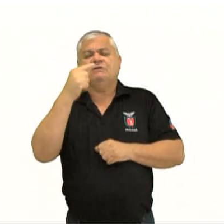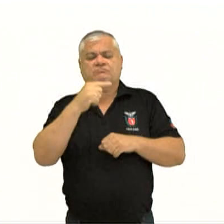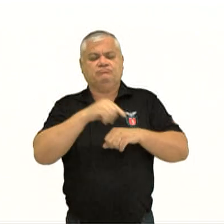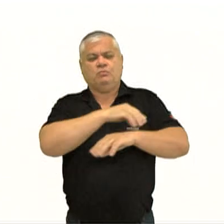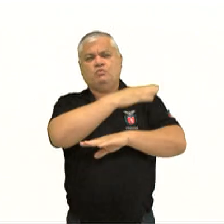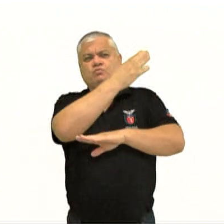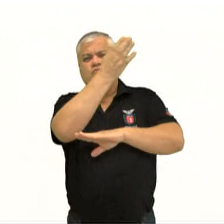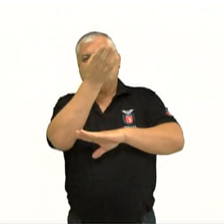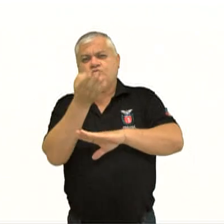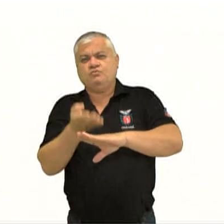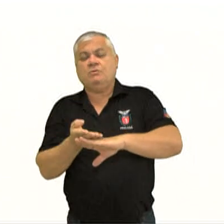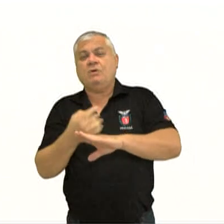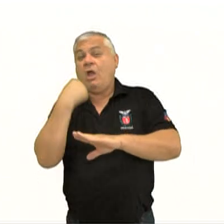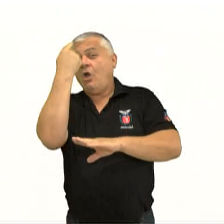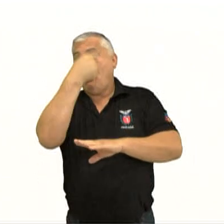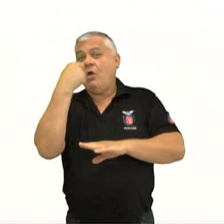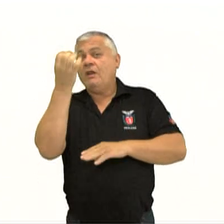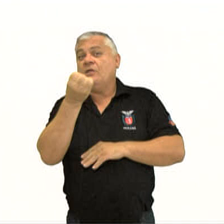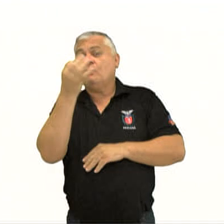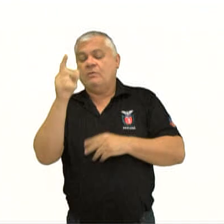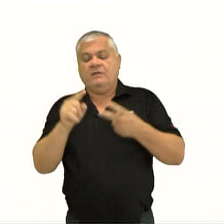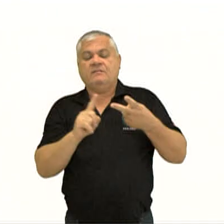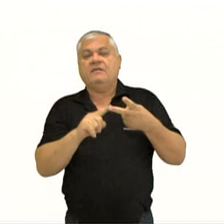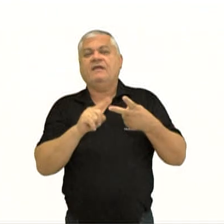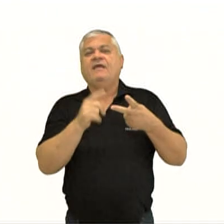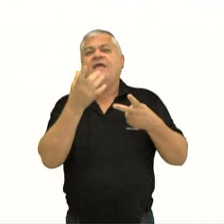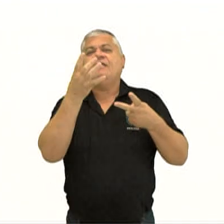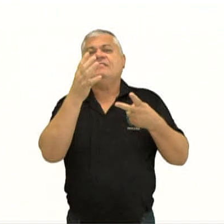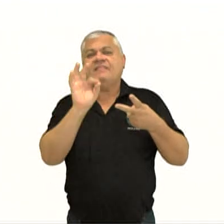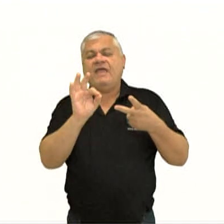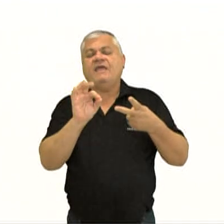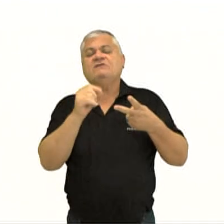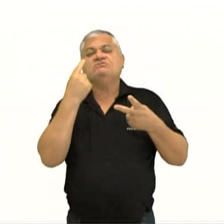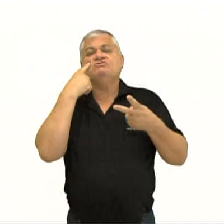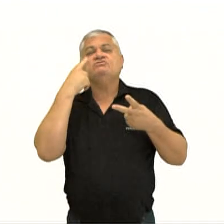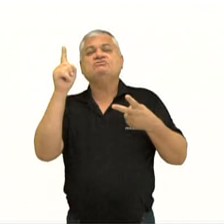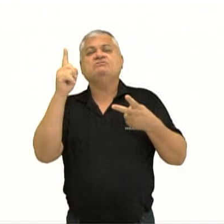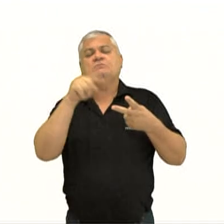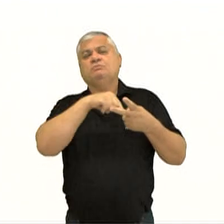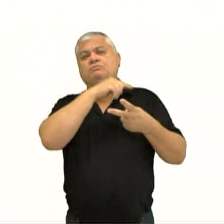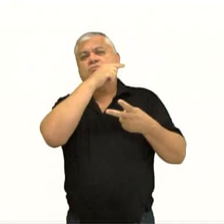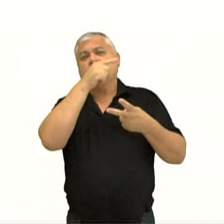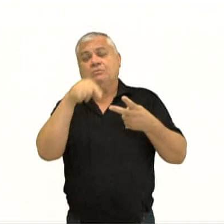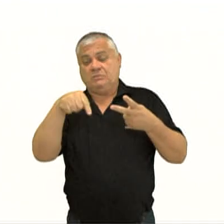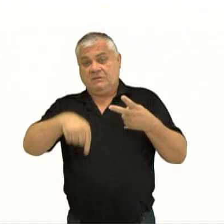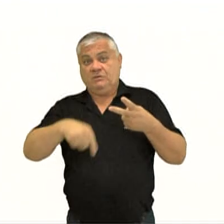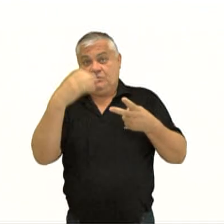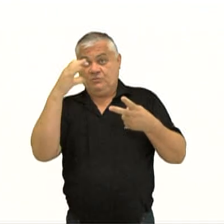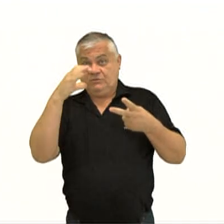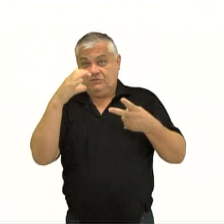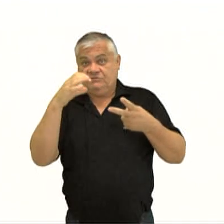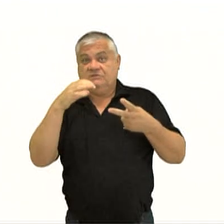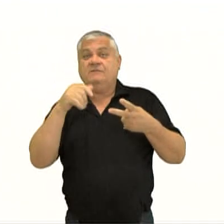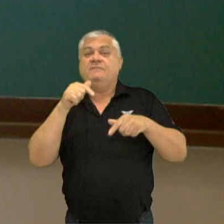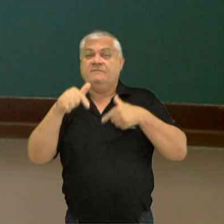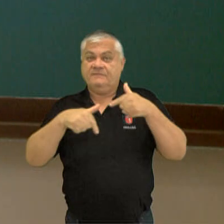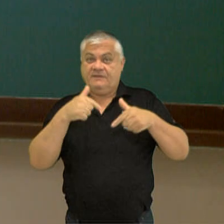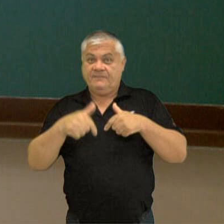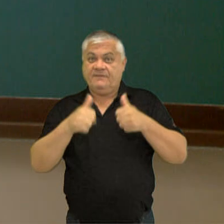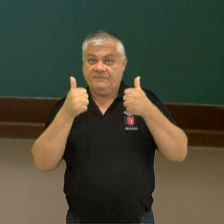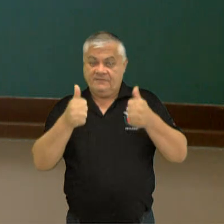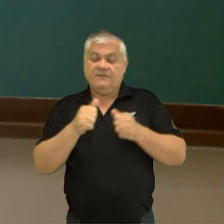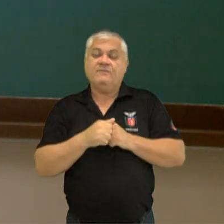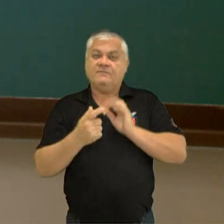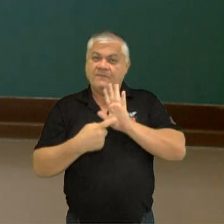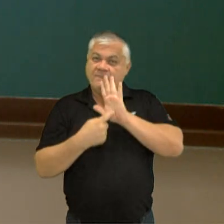dia, a cada 10 dias durante o ano de 2009. Na cidade de Curitiba, que é aqui onde eu trabalho, tá? Então, por